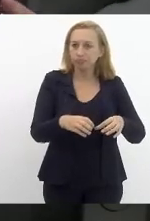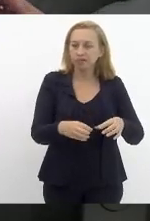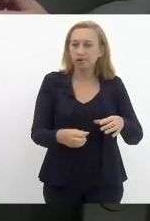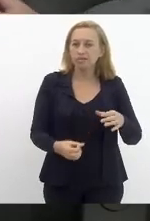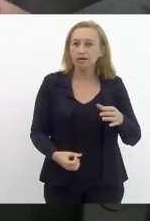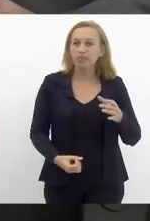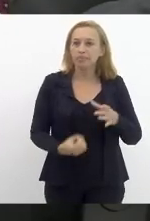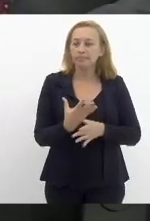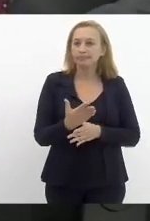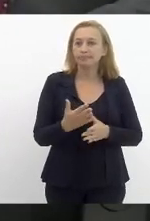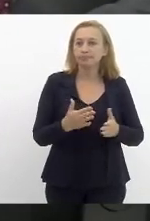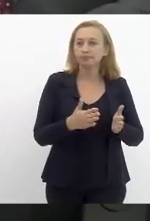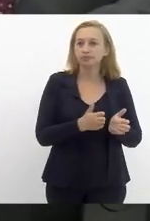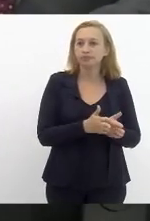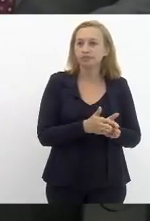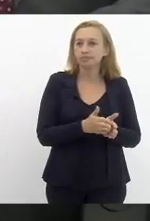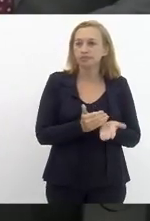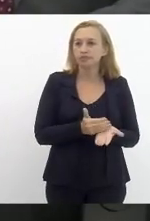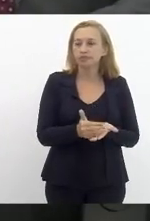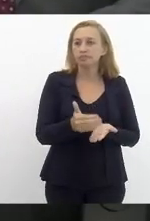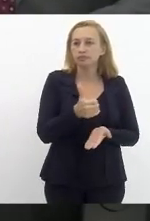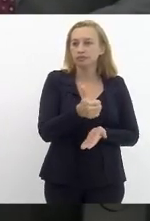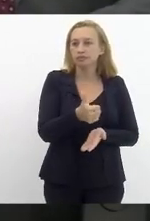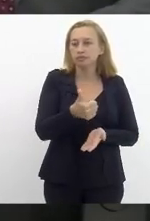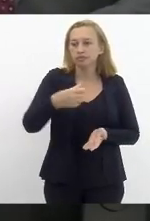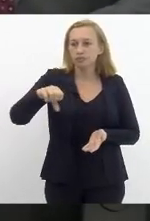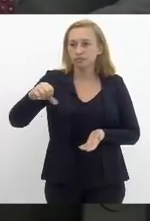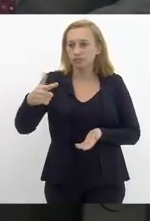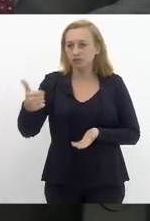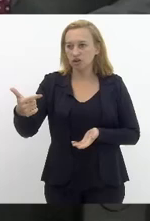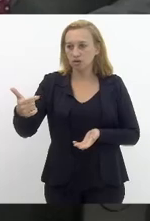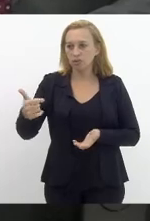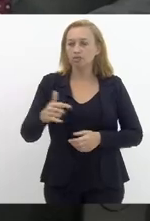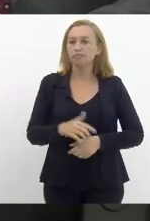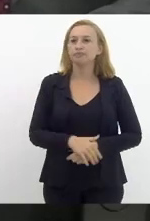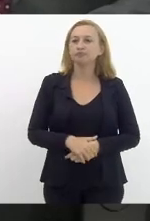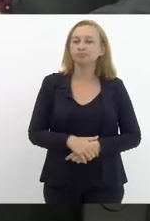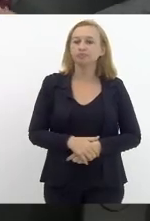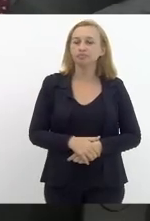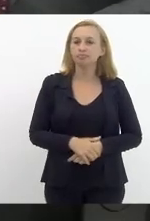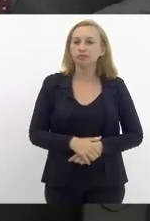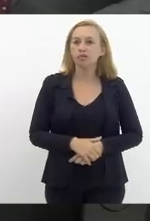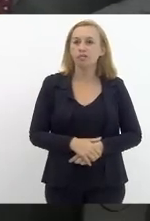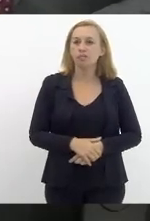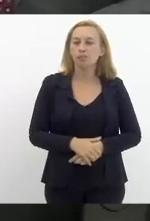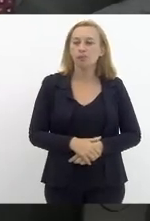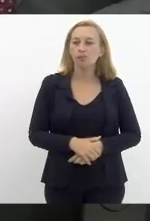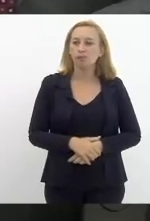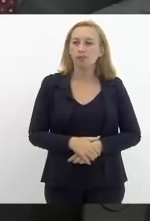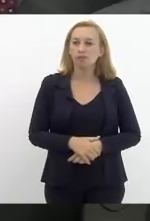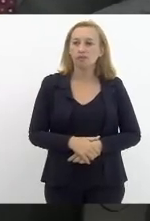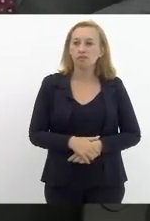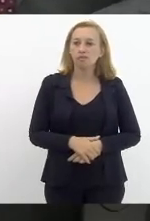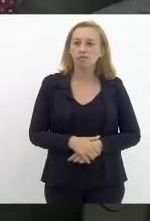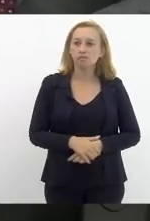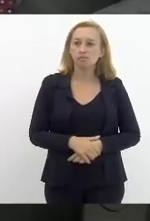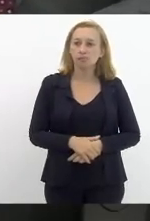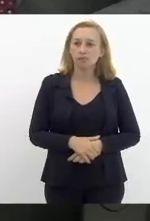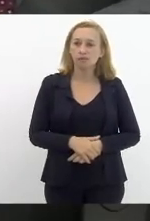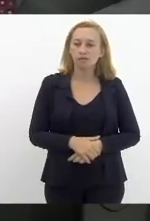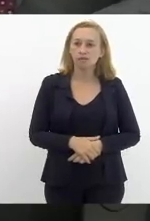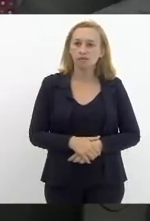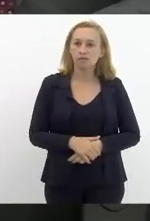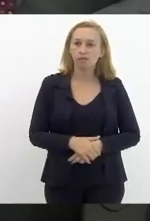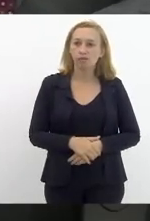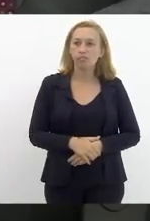partir de 22. Questão, fizemos um pedágio, né, muito